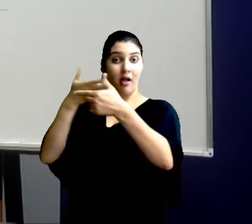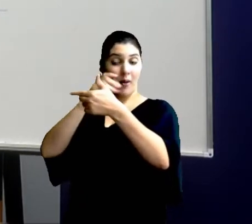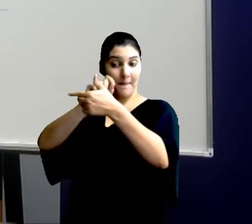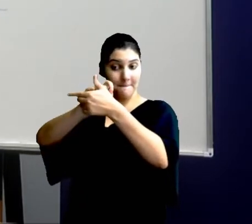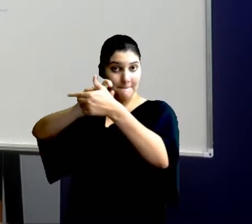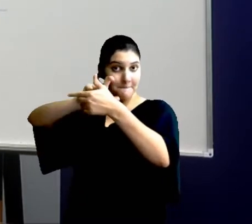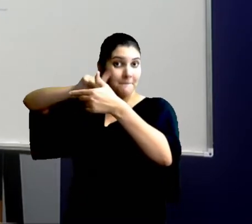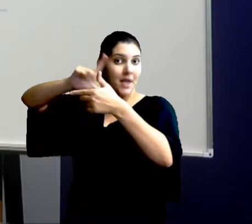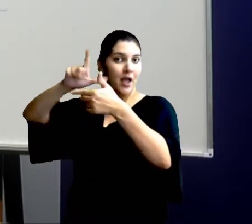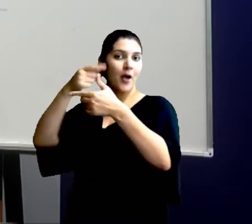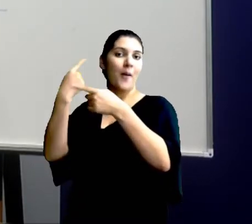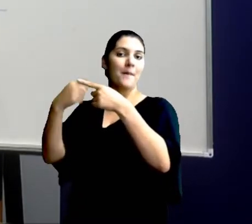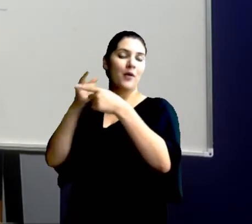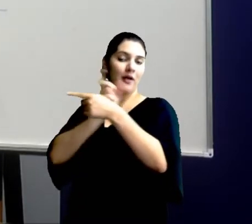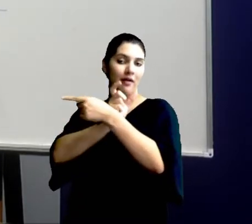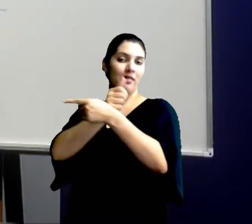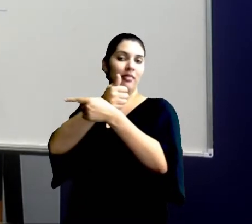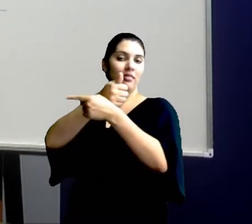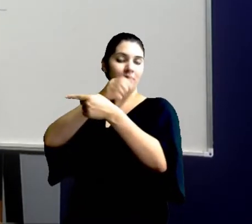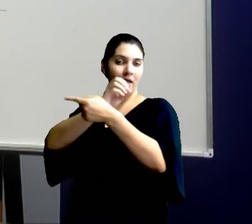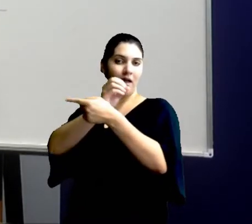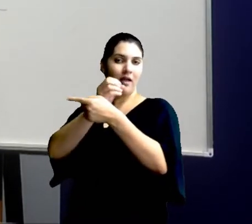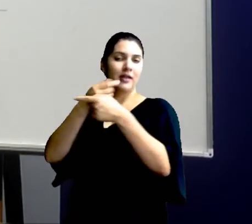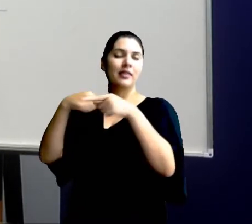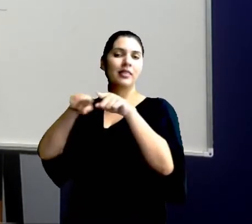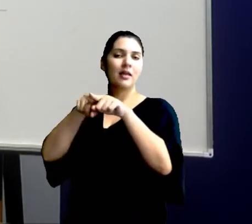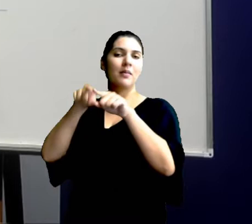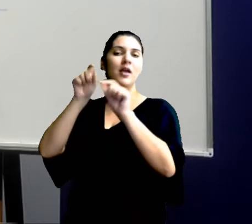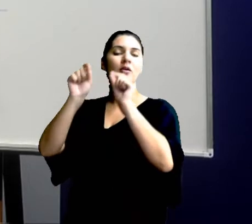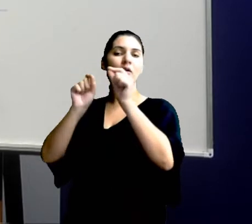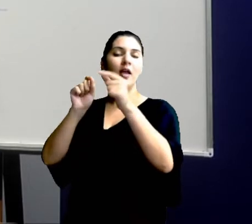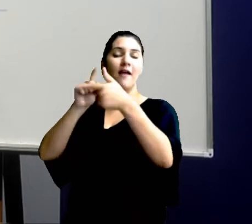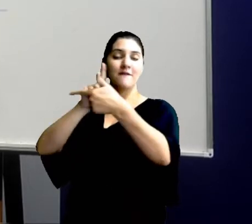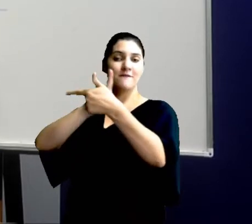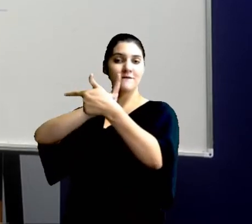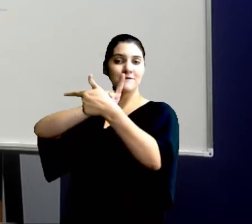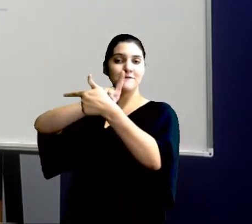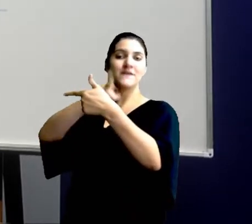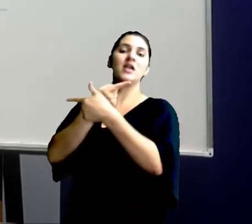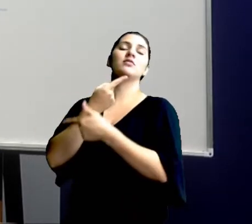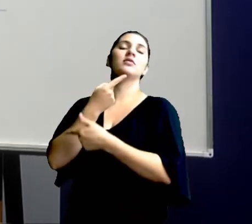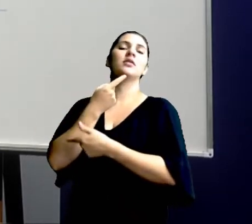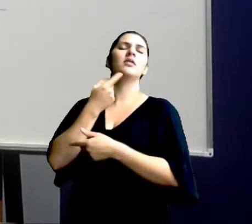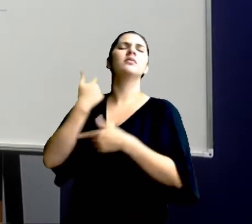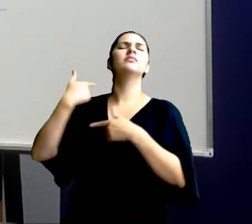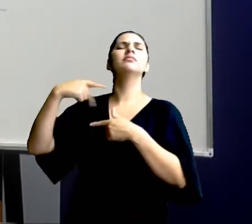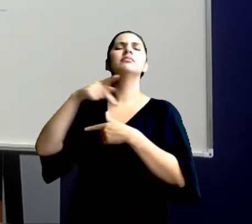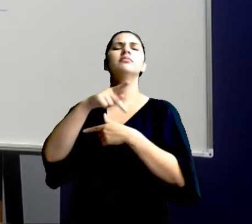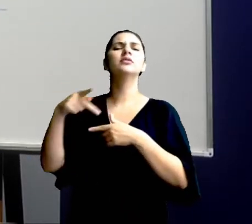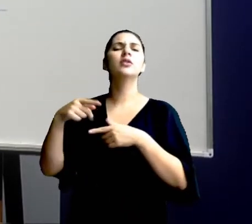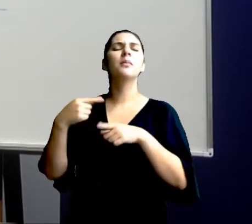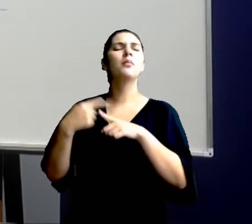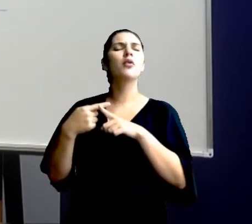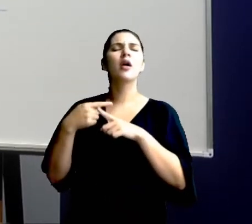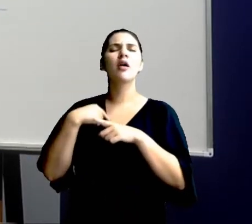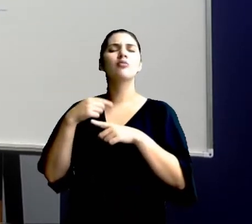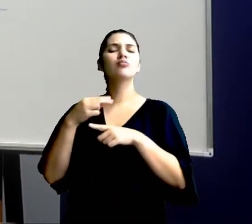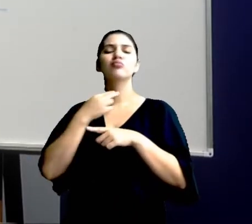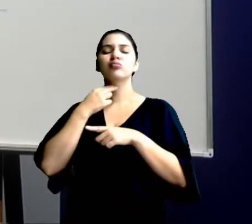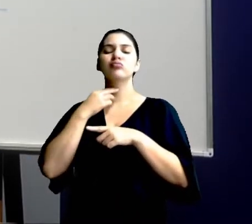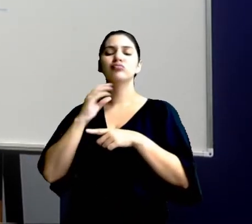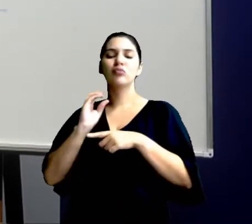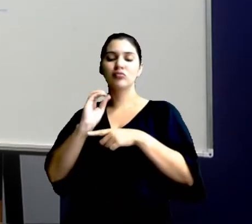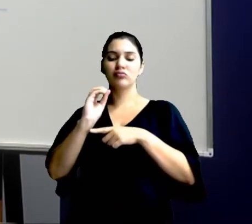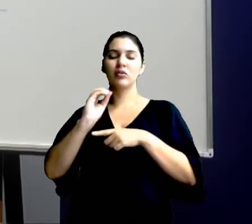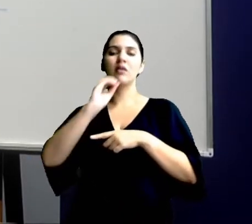maior, para ele se tornar 10, e vou acrescentar uma vírgula aqui, ó. Professora, por que eu não vou colocar 0?